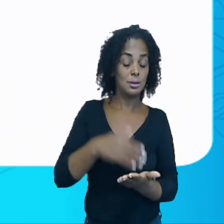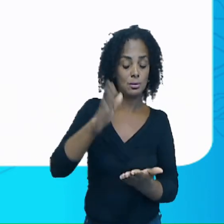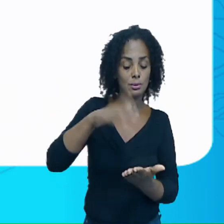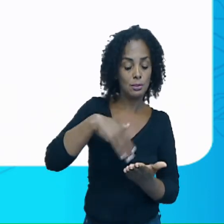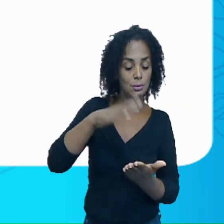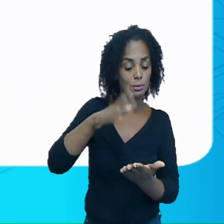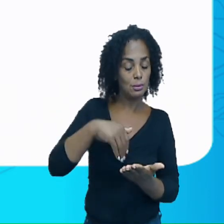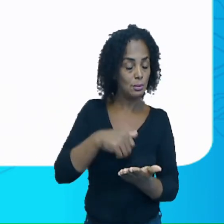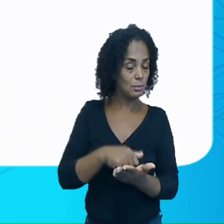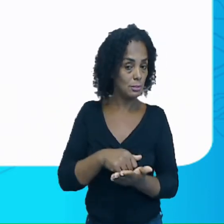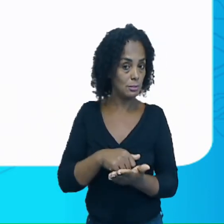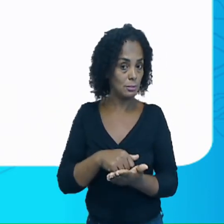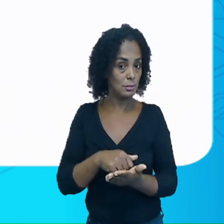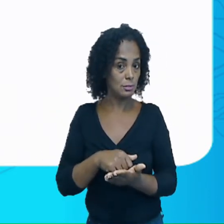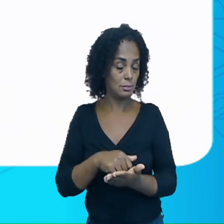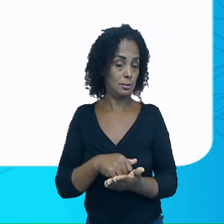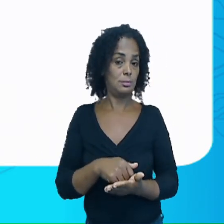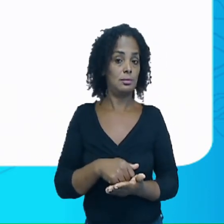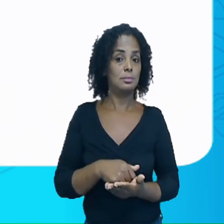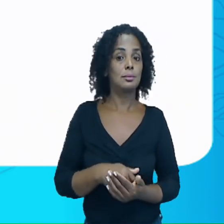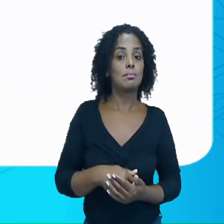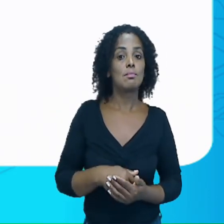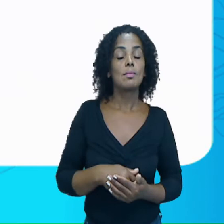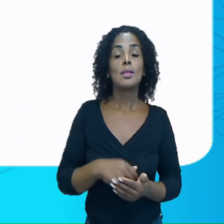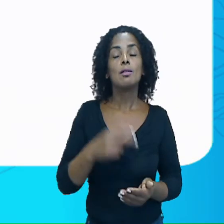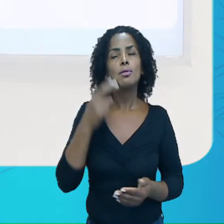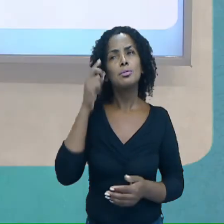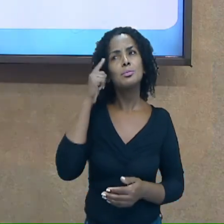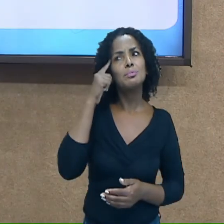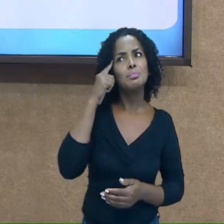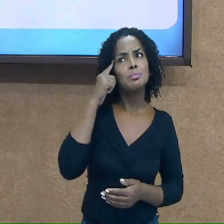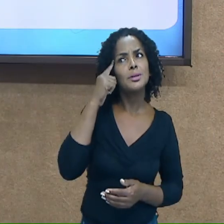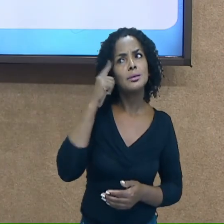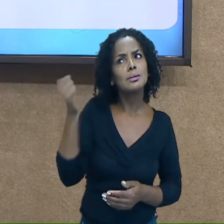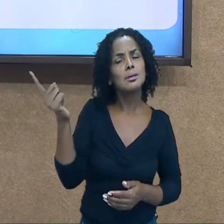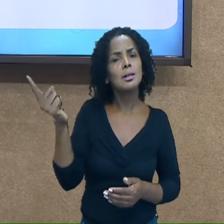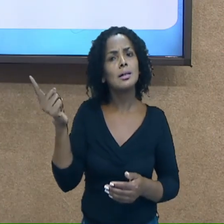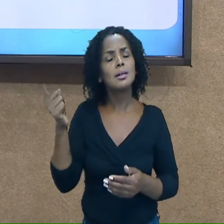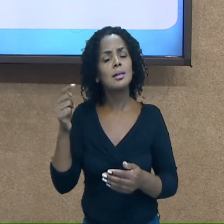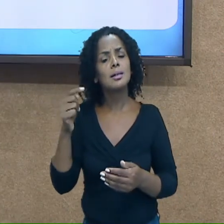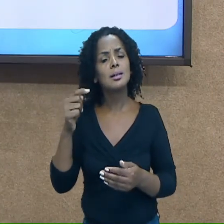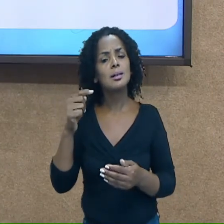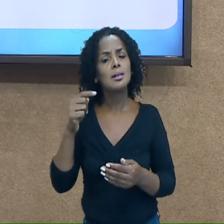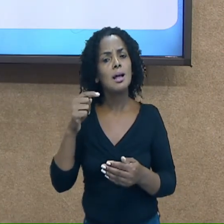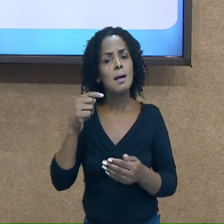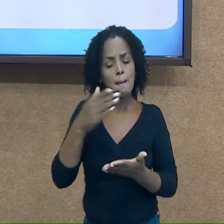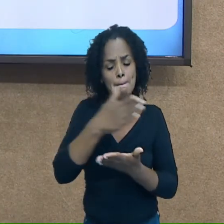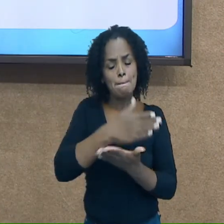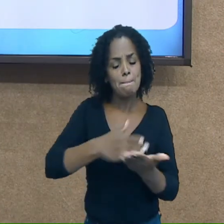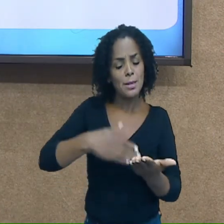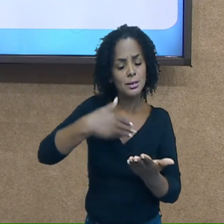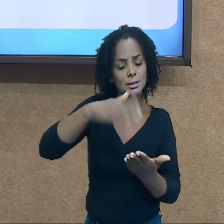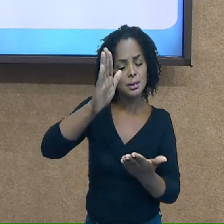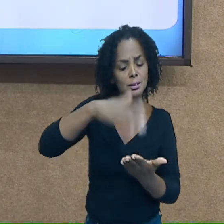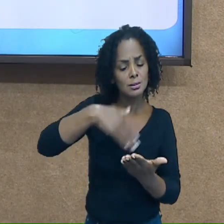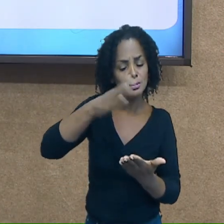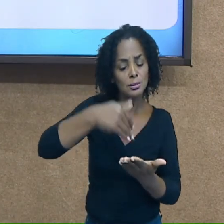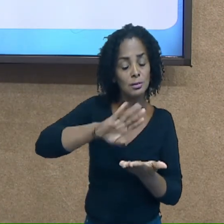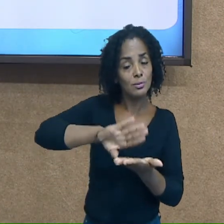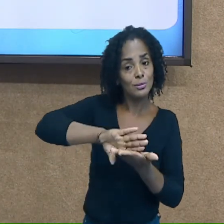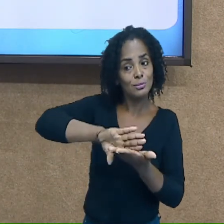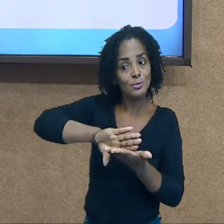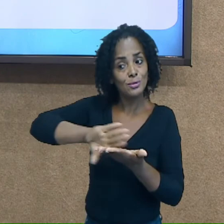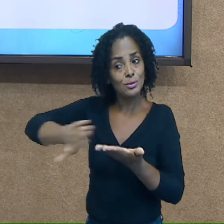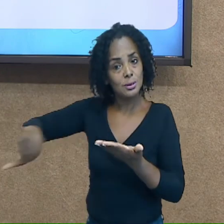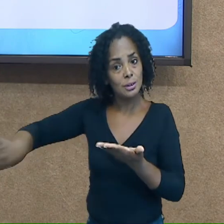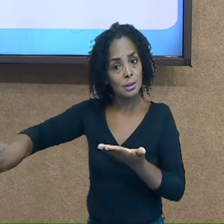que está colorida, ok? Vamos imaginar que essa parte colorida é a parte, então, que eu estou retirando, que eu